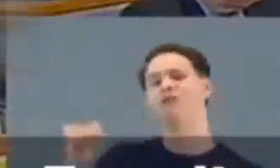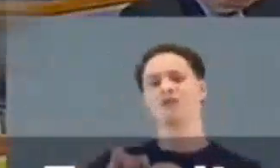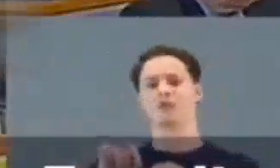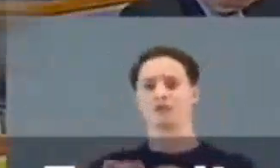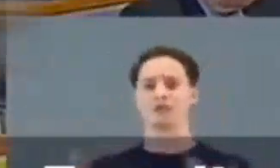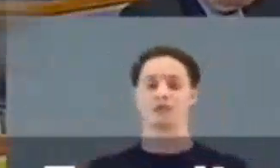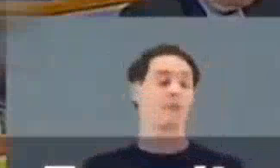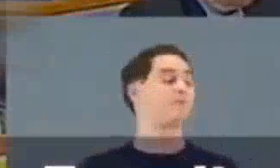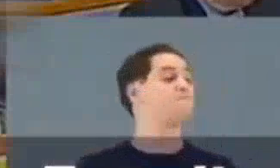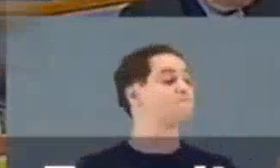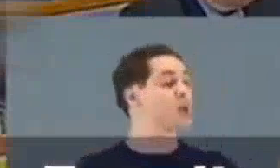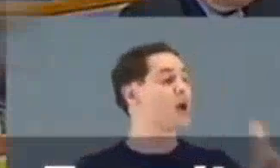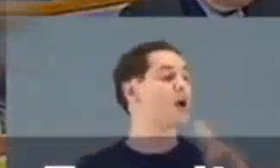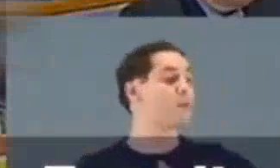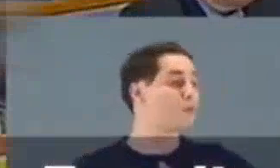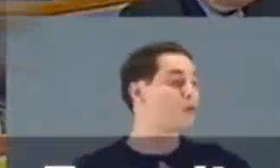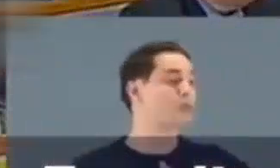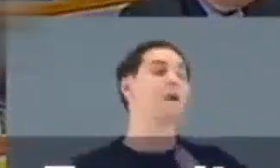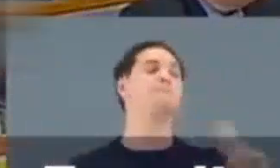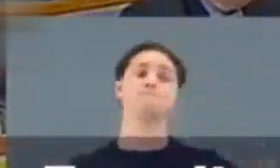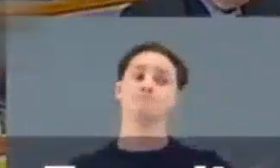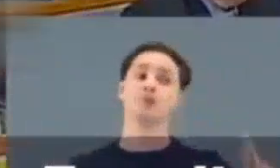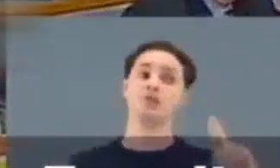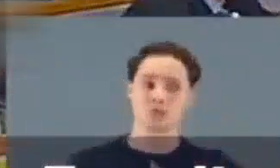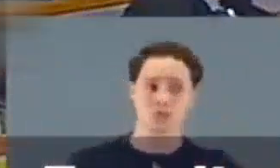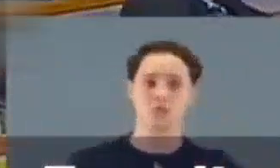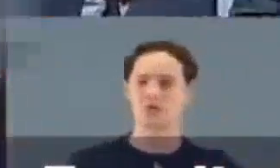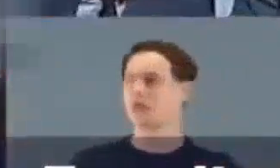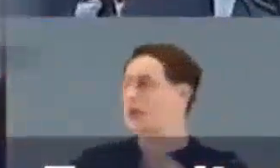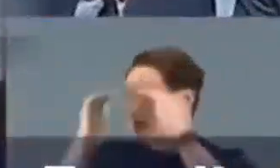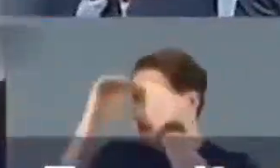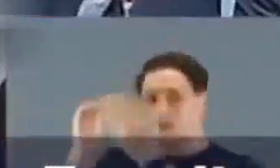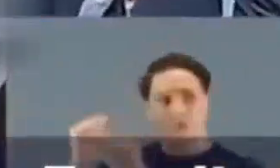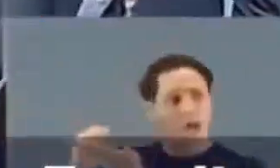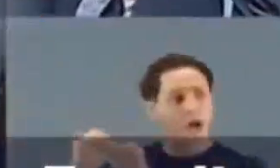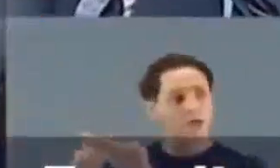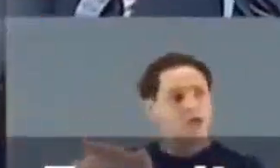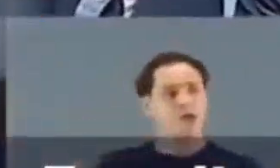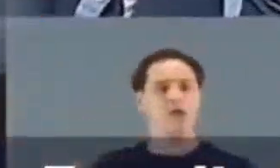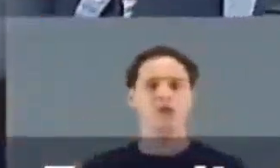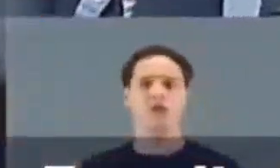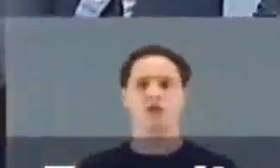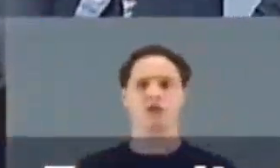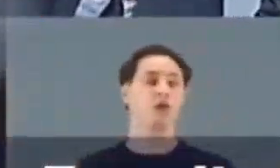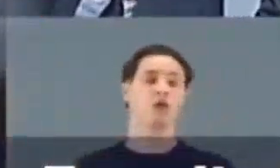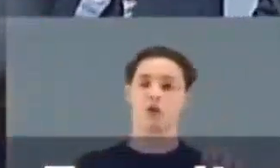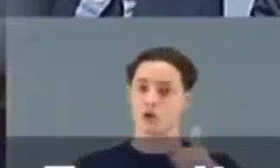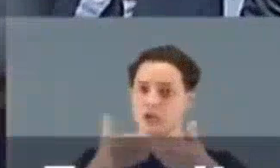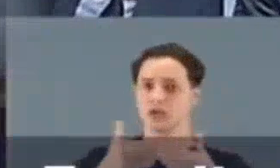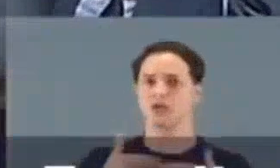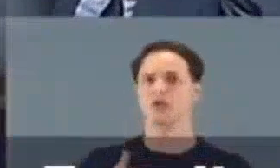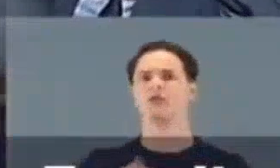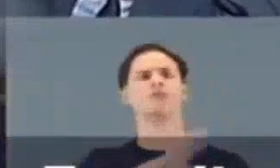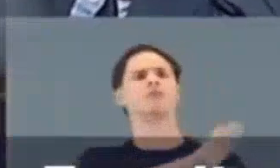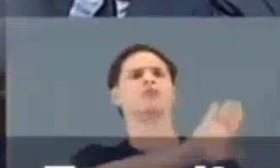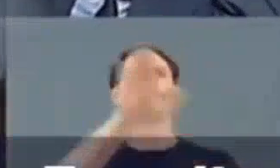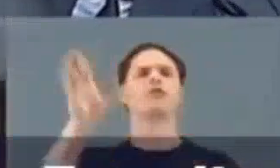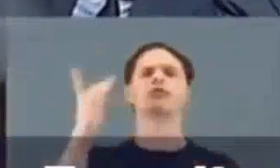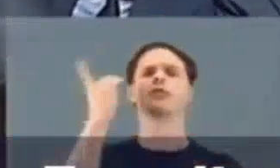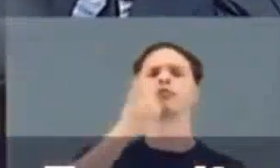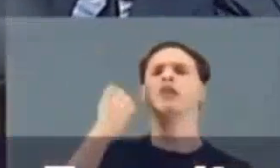está... Me responda. Respeita a senadora. Senhores, deixa eu falar senhores deputados, senhores